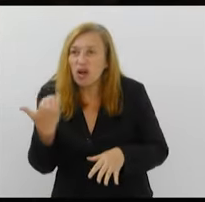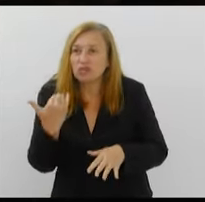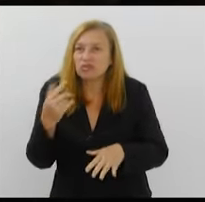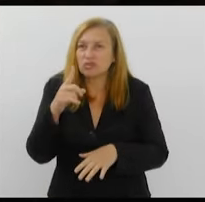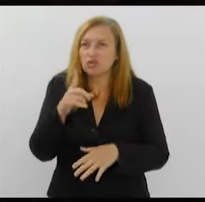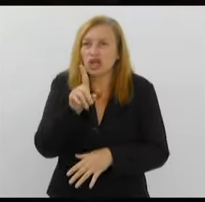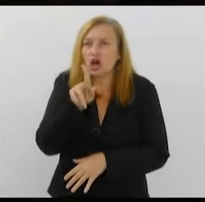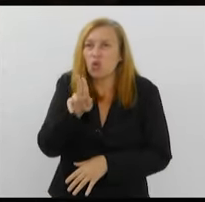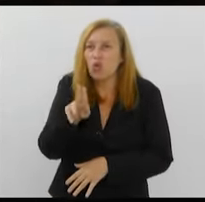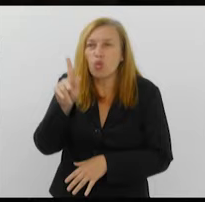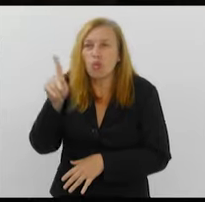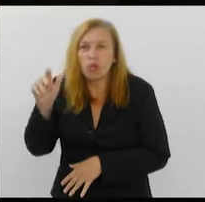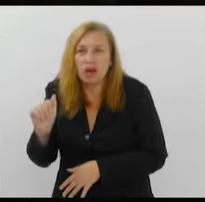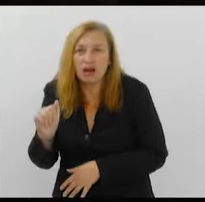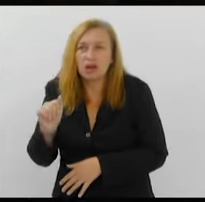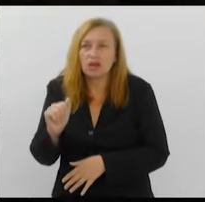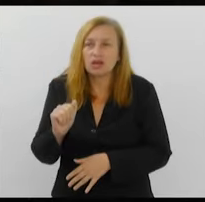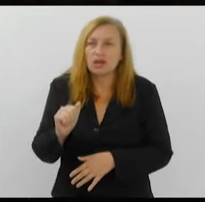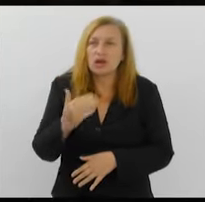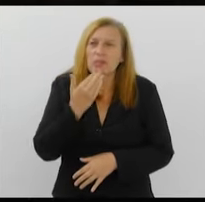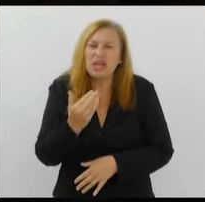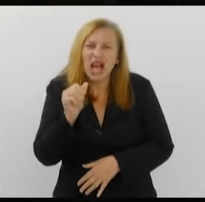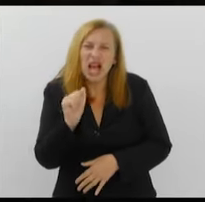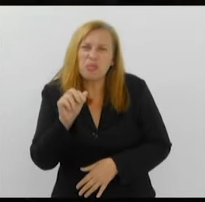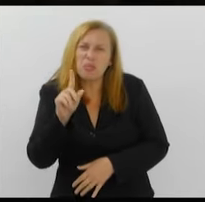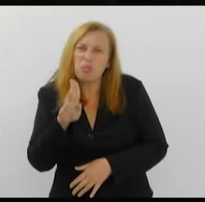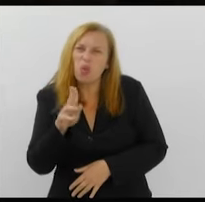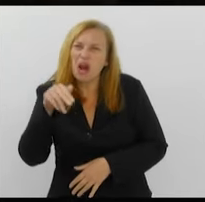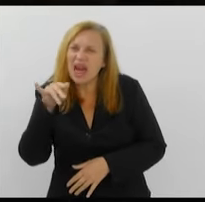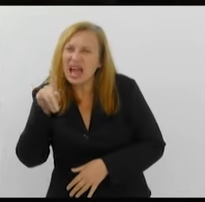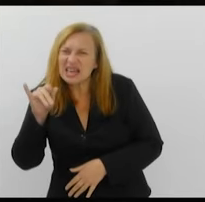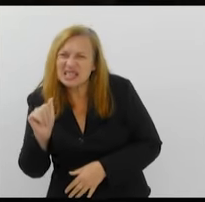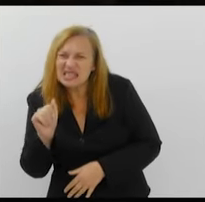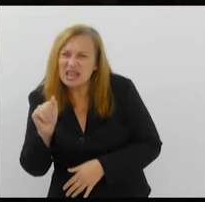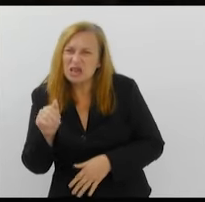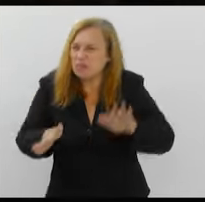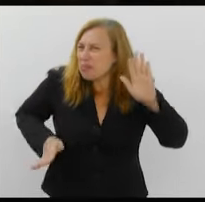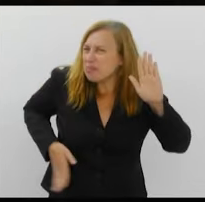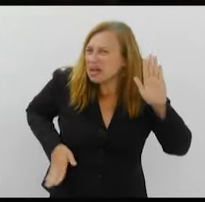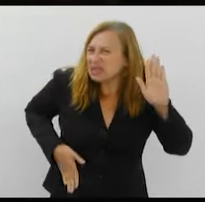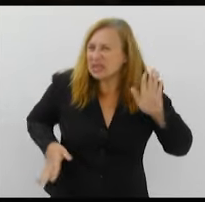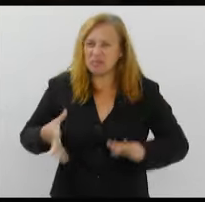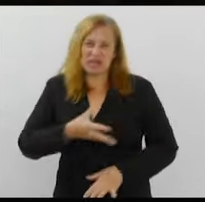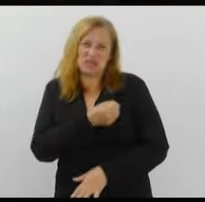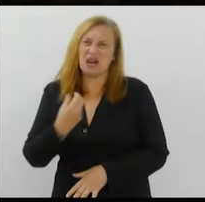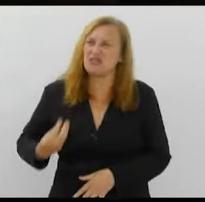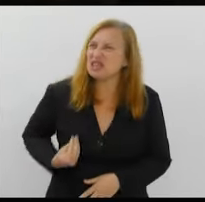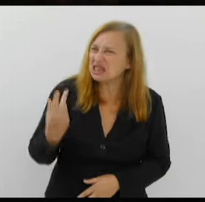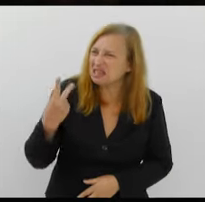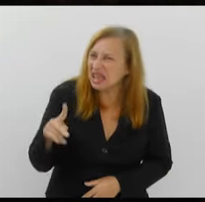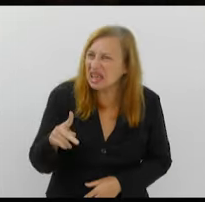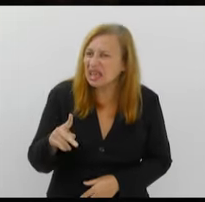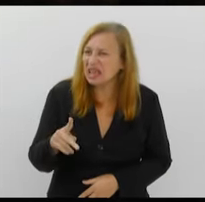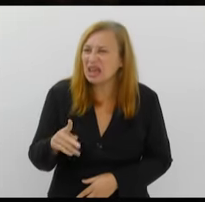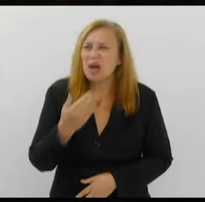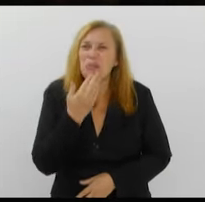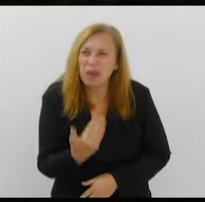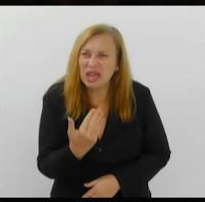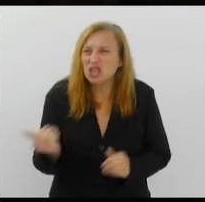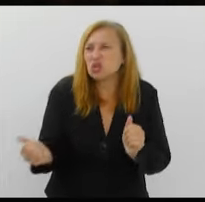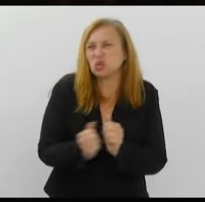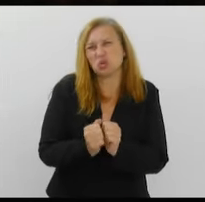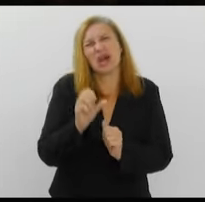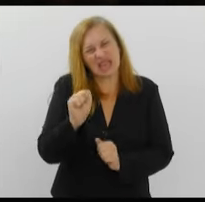hospital, ligando, pedindo ambulância e não tendo. Mas ambulância para vagabundo, para salvar a vida desse marginal, é o que o pessoal pede junto